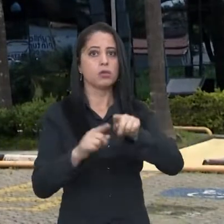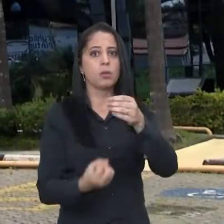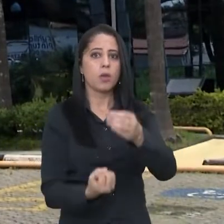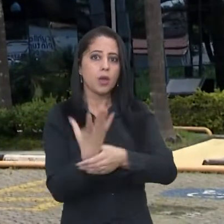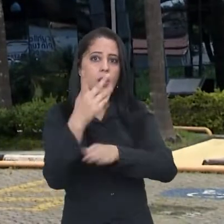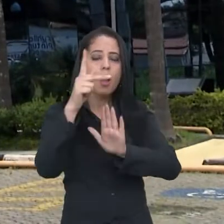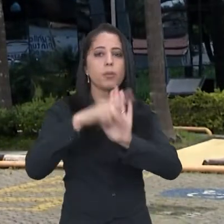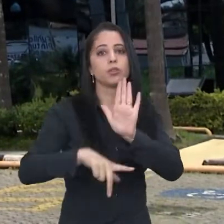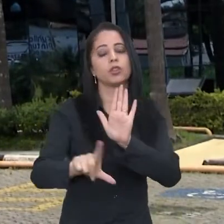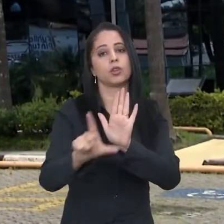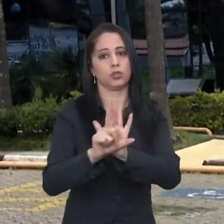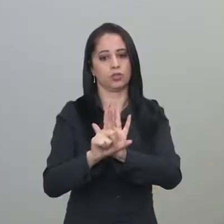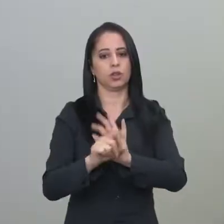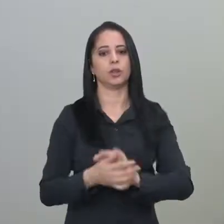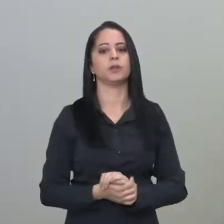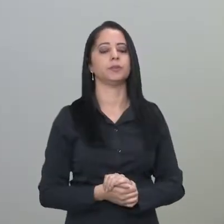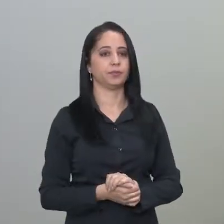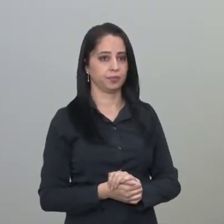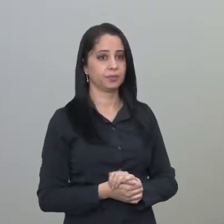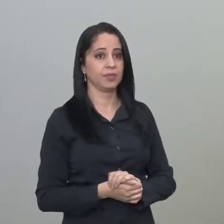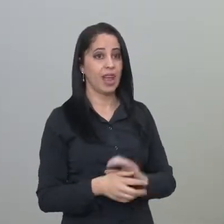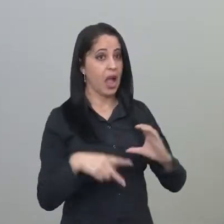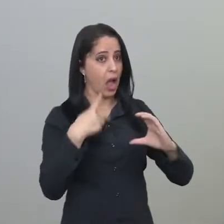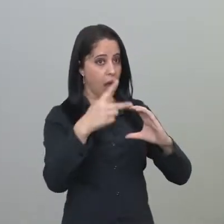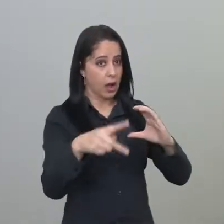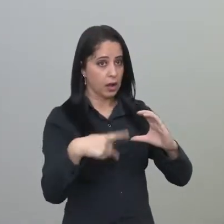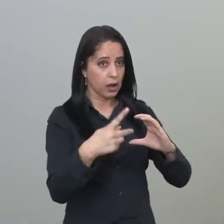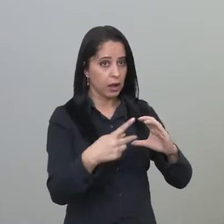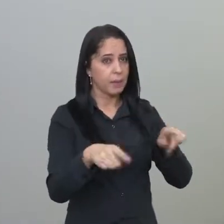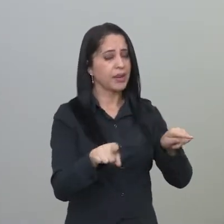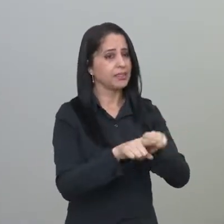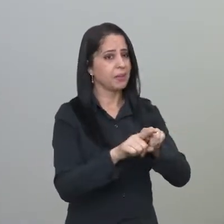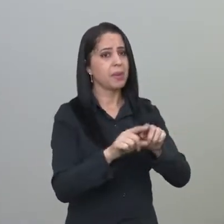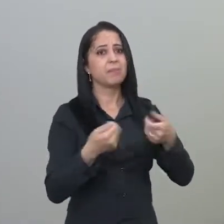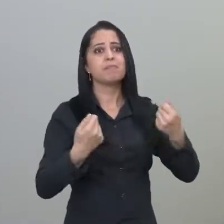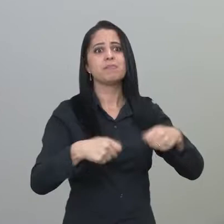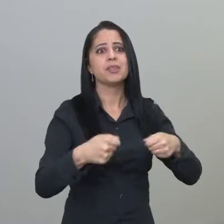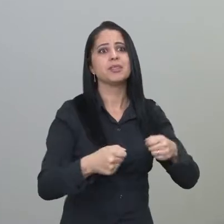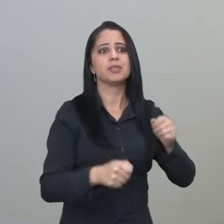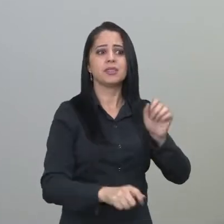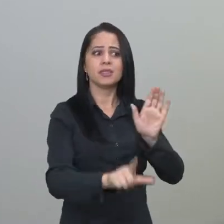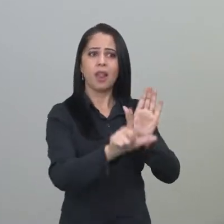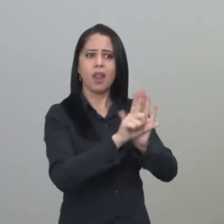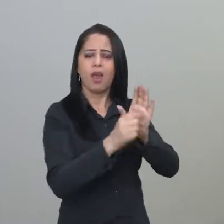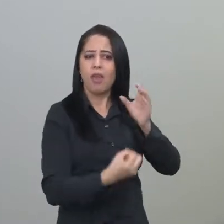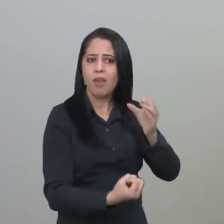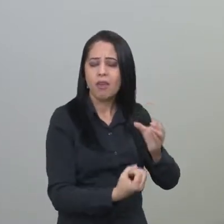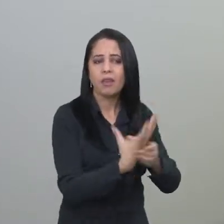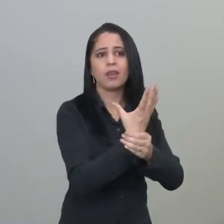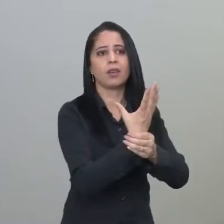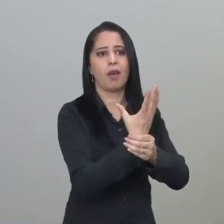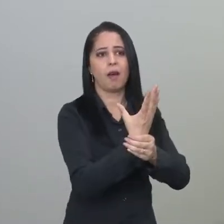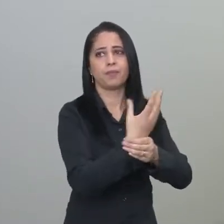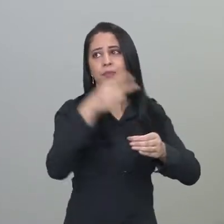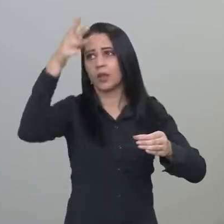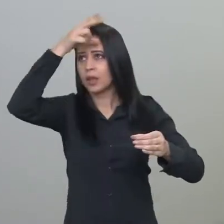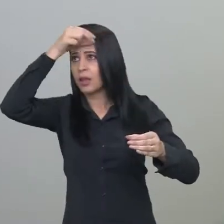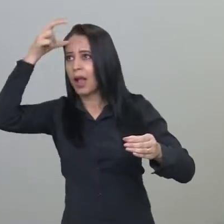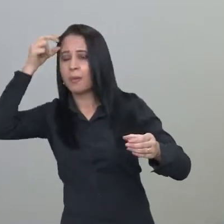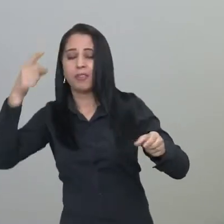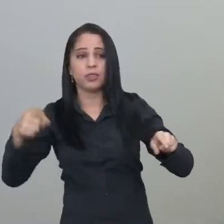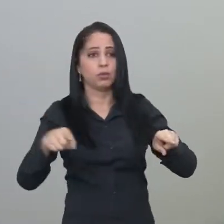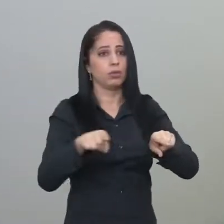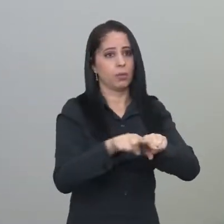de lei que ajudem o setor. A Câmara ela tem que criar projetos de lei, políticas públicas em parceria com o